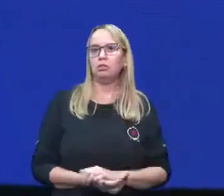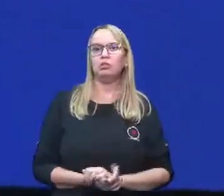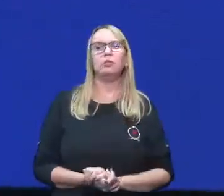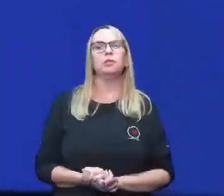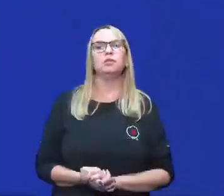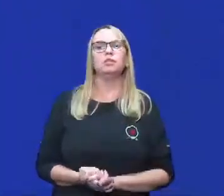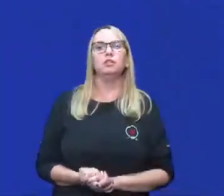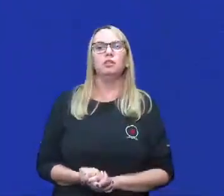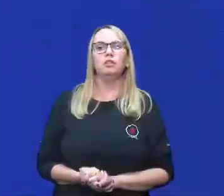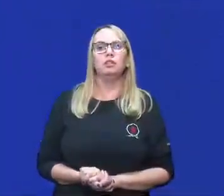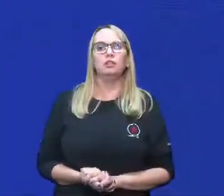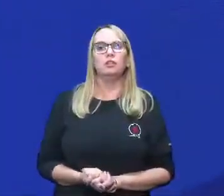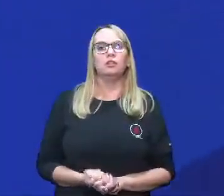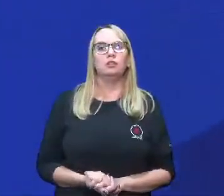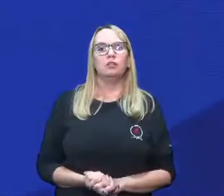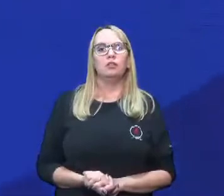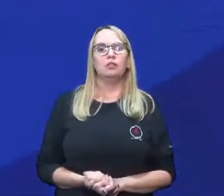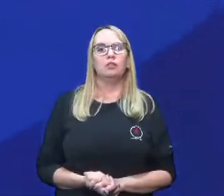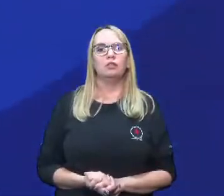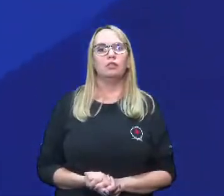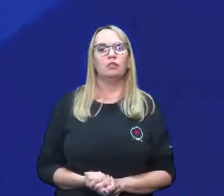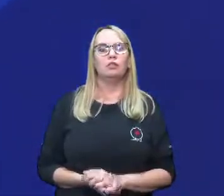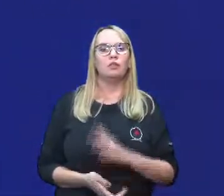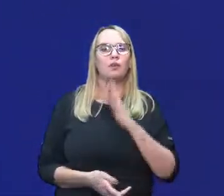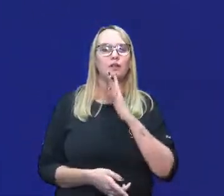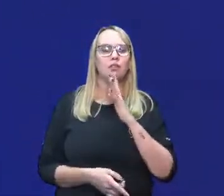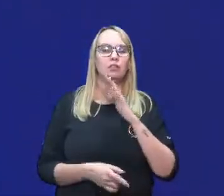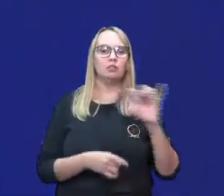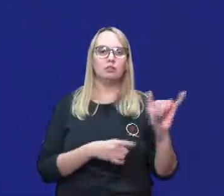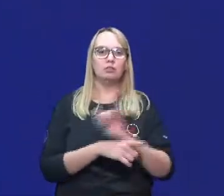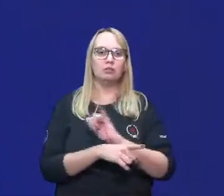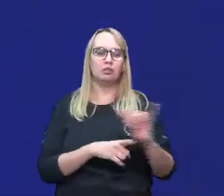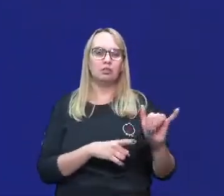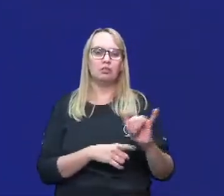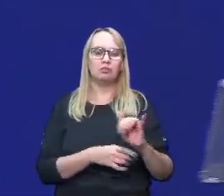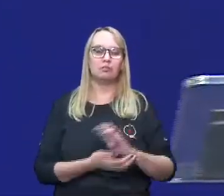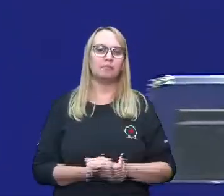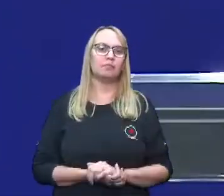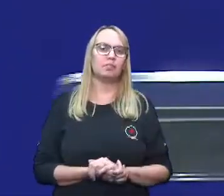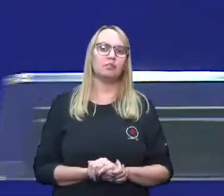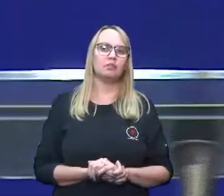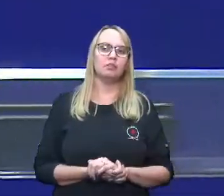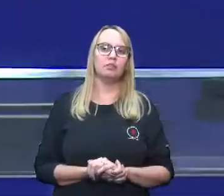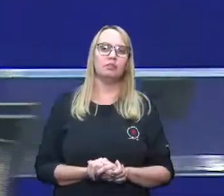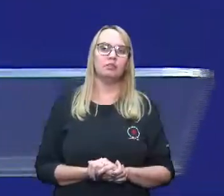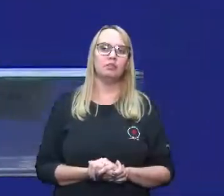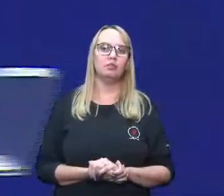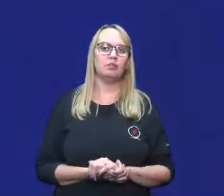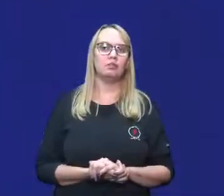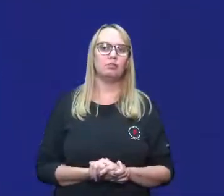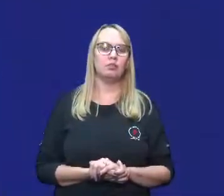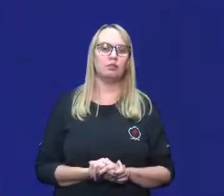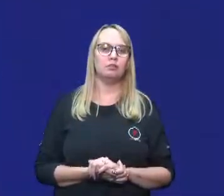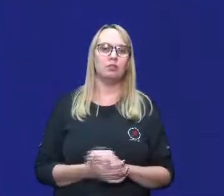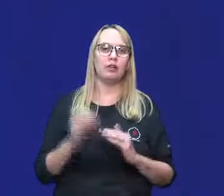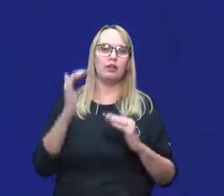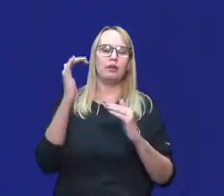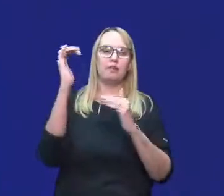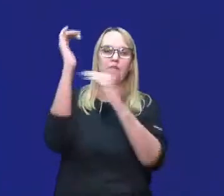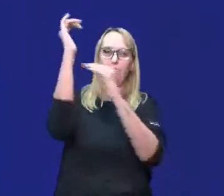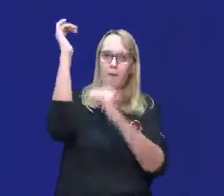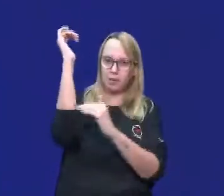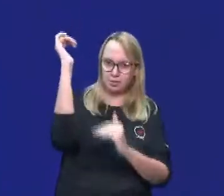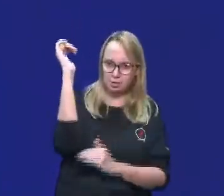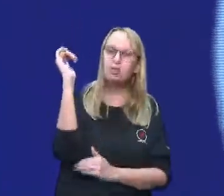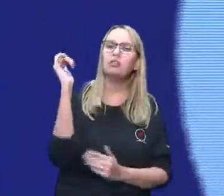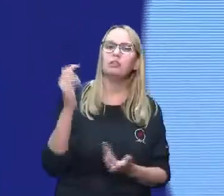história da reforma protestante, você vai ver o Calvino autorizando seus pastores. Eu